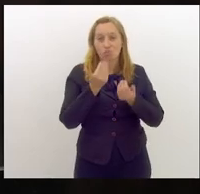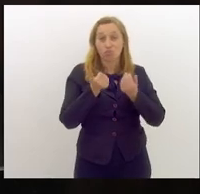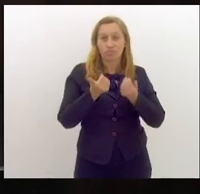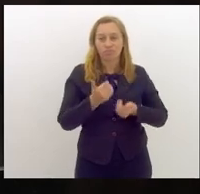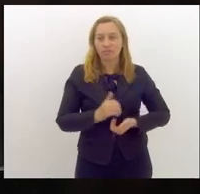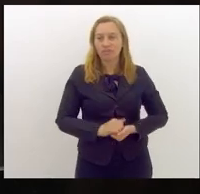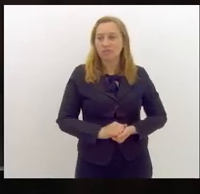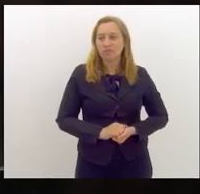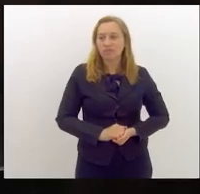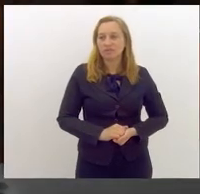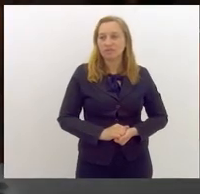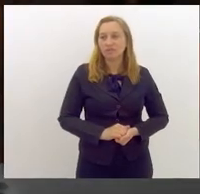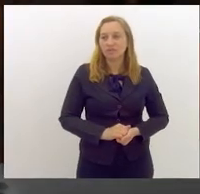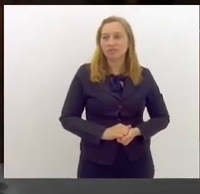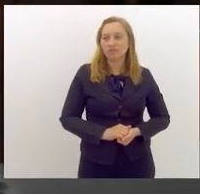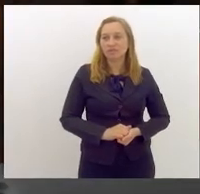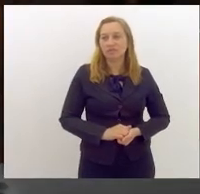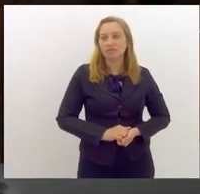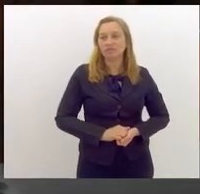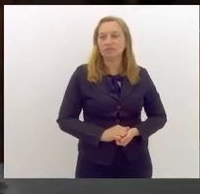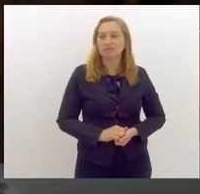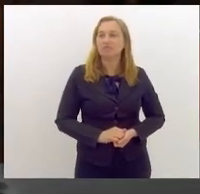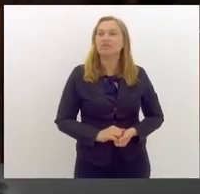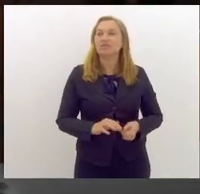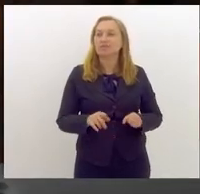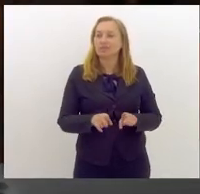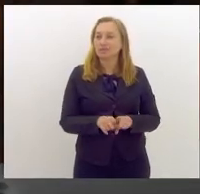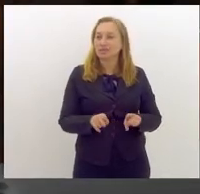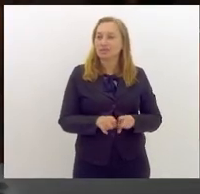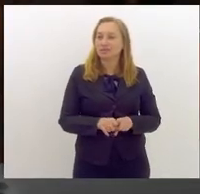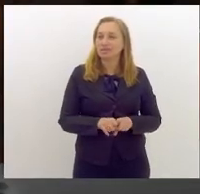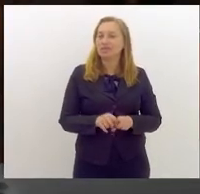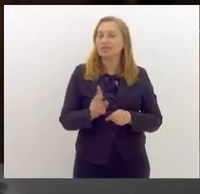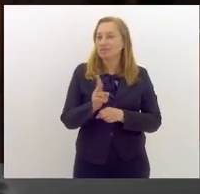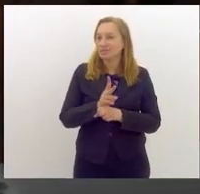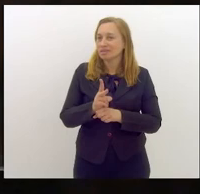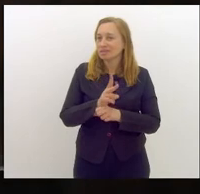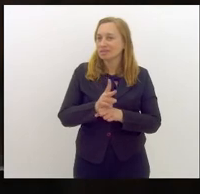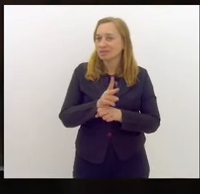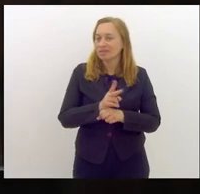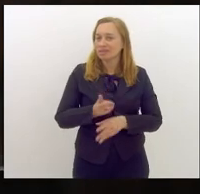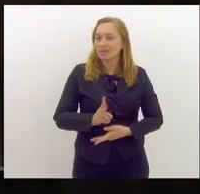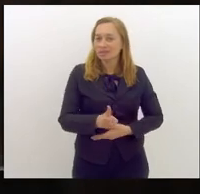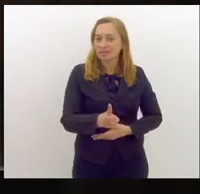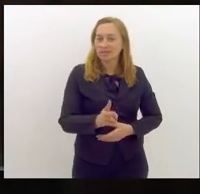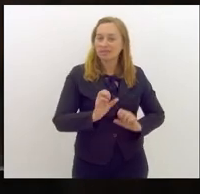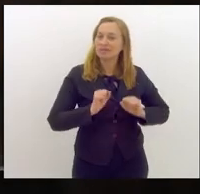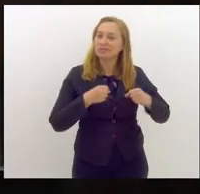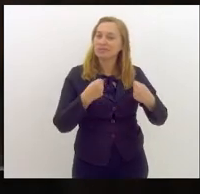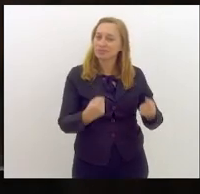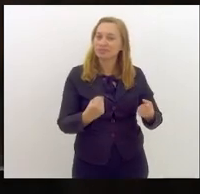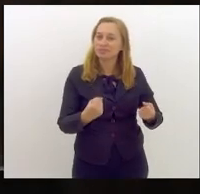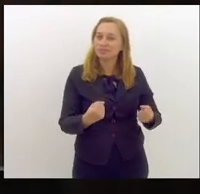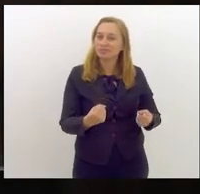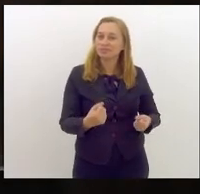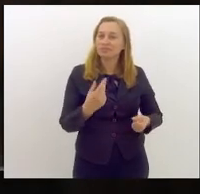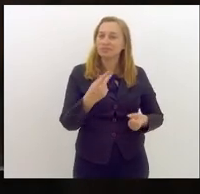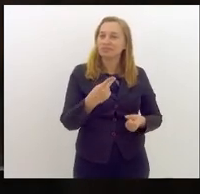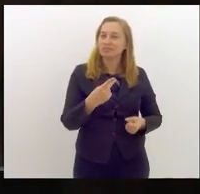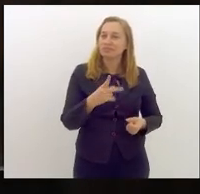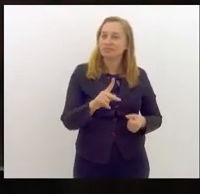e vossa excelência também procurou você sempre um defensor da sua